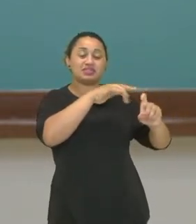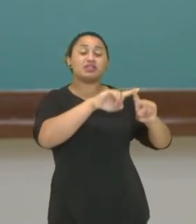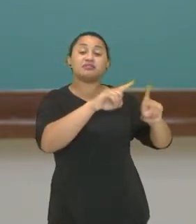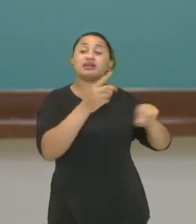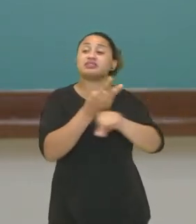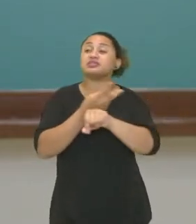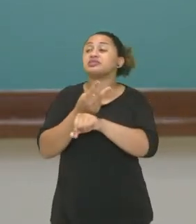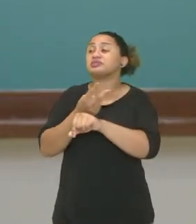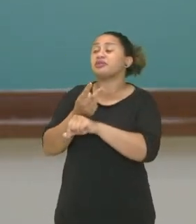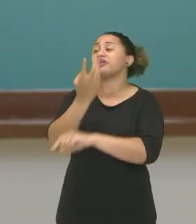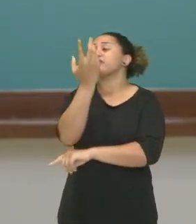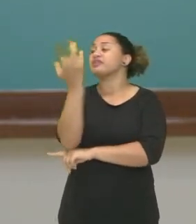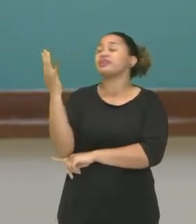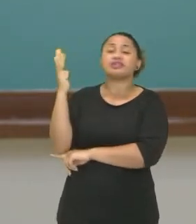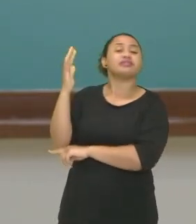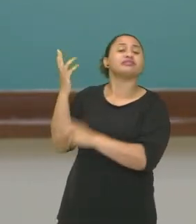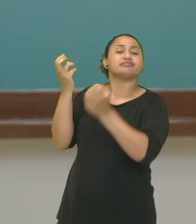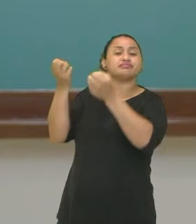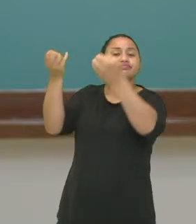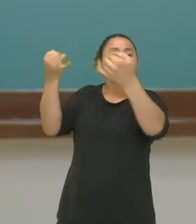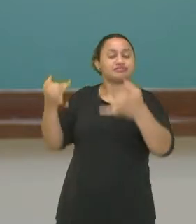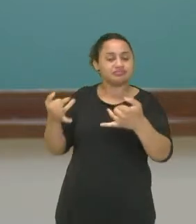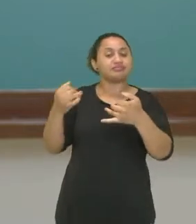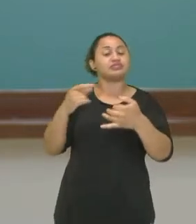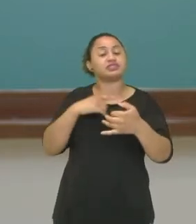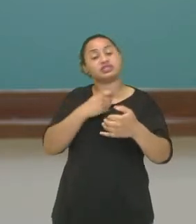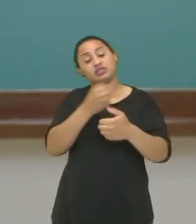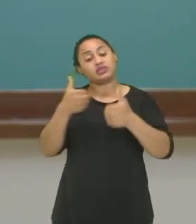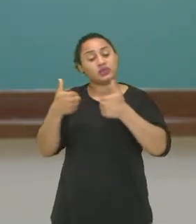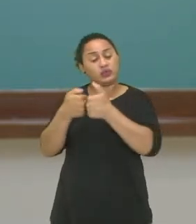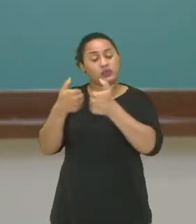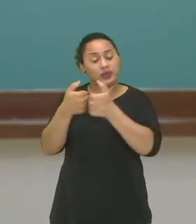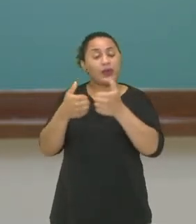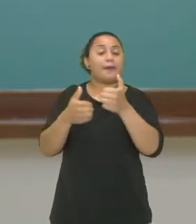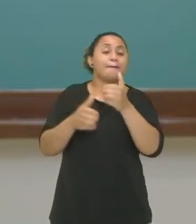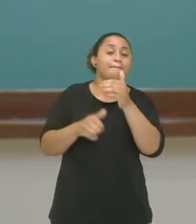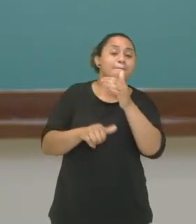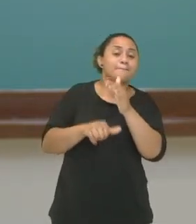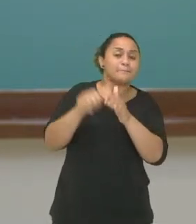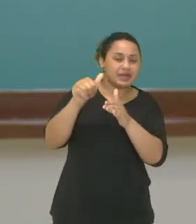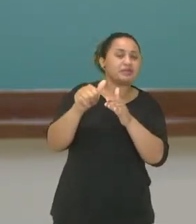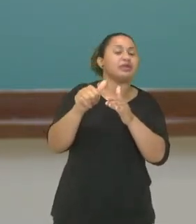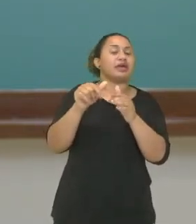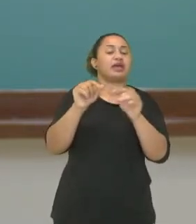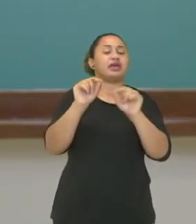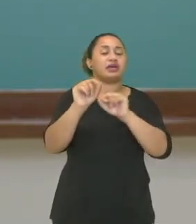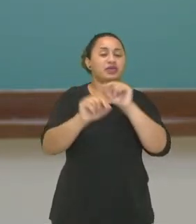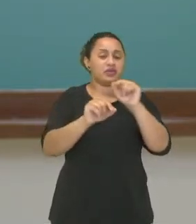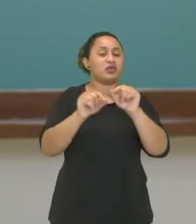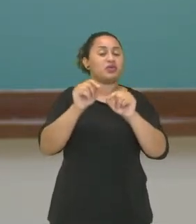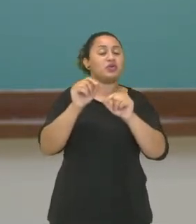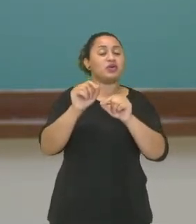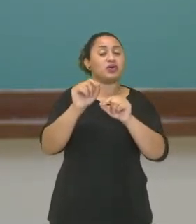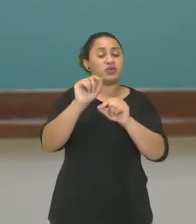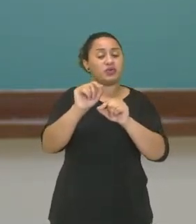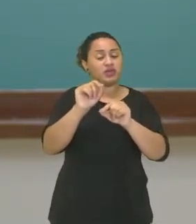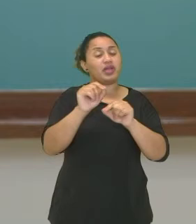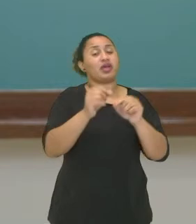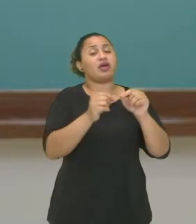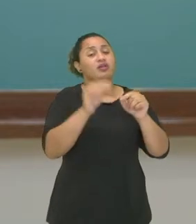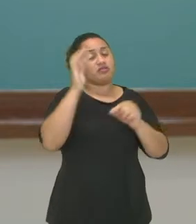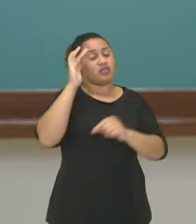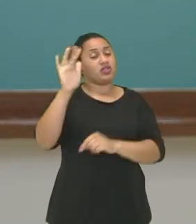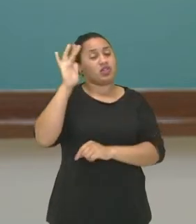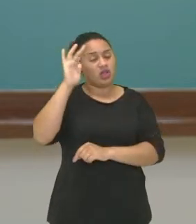natureza as explicações. Os físicos, que foram então os primeiros filósofos, na sequência veio Sócrates, Platão e Aristóteles, e o surgimento